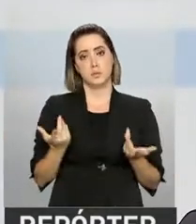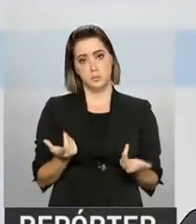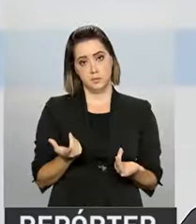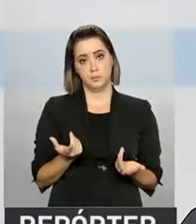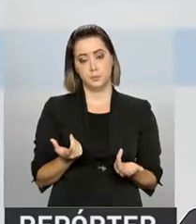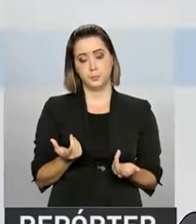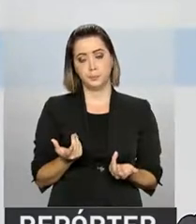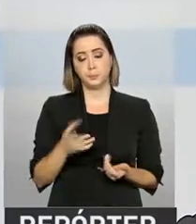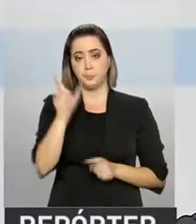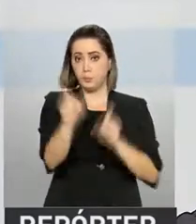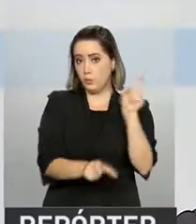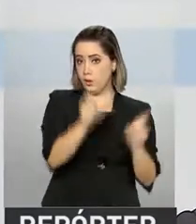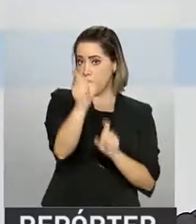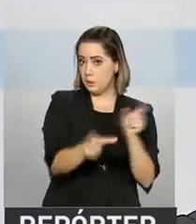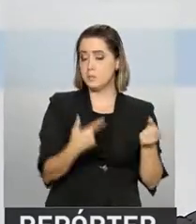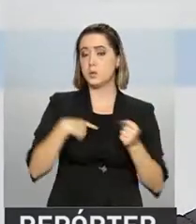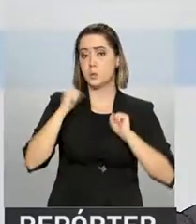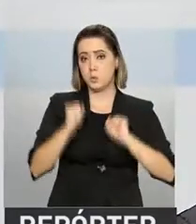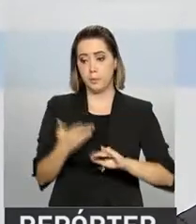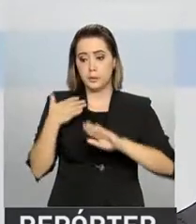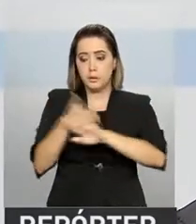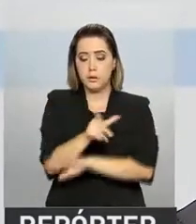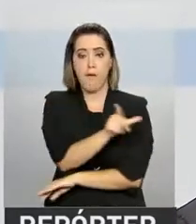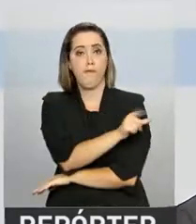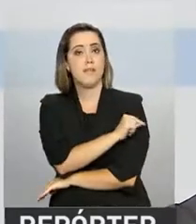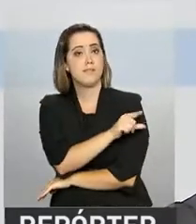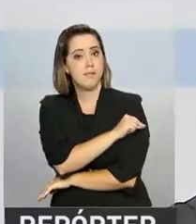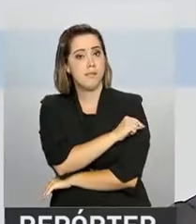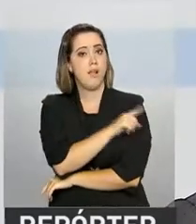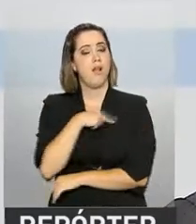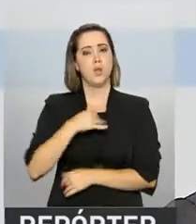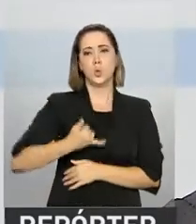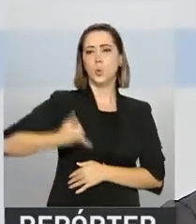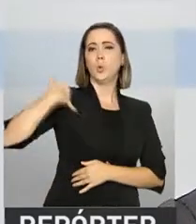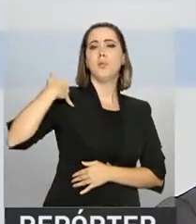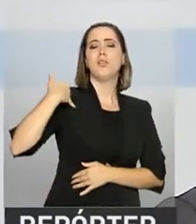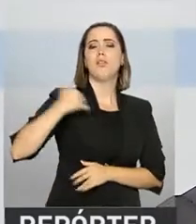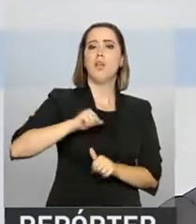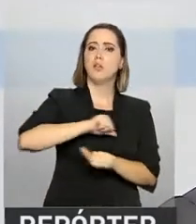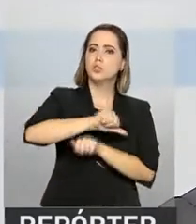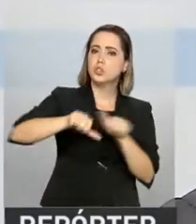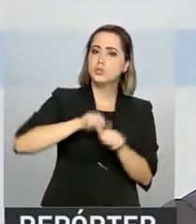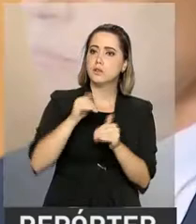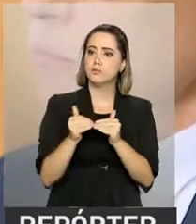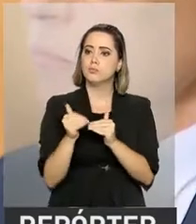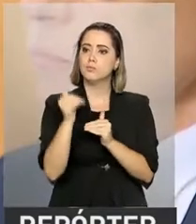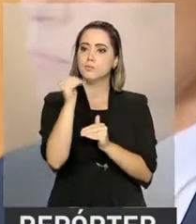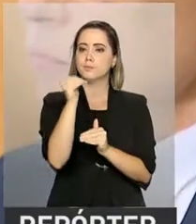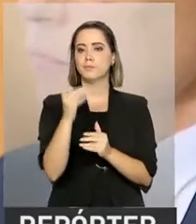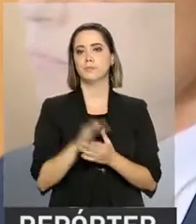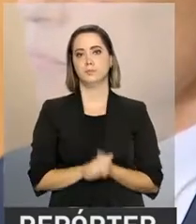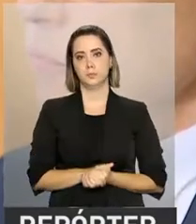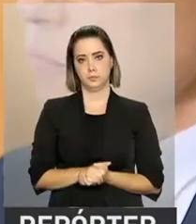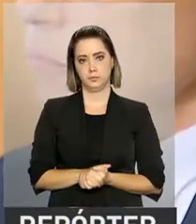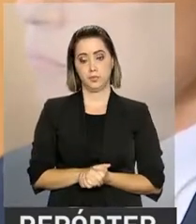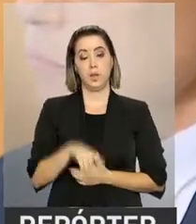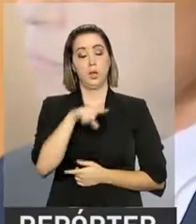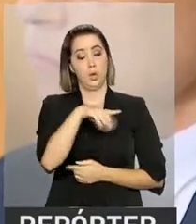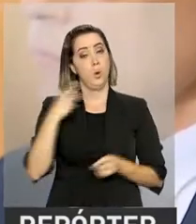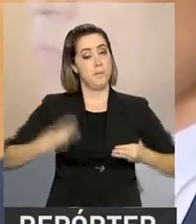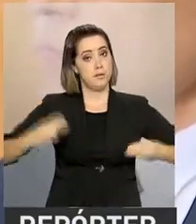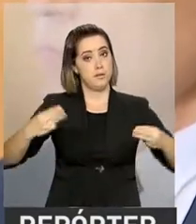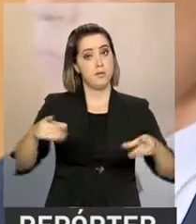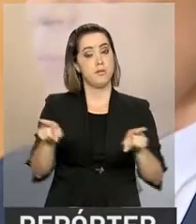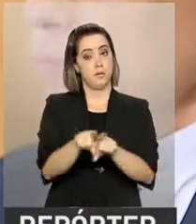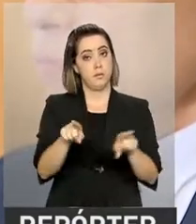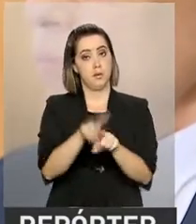as pessoas possam se vacinar numa faixa de tempo mais ampliada. Ainda segundo o ministro da Saúde,